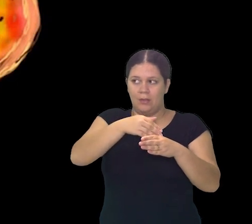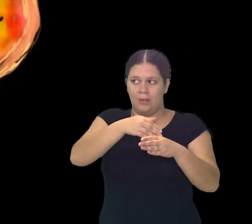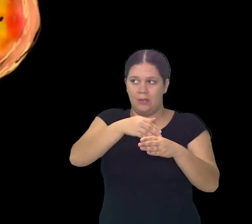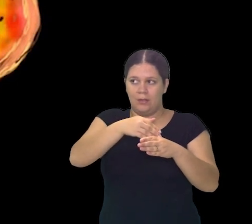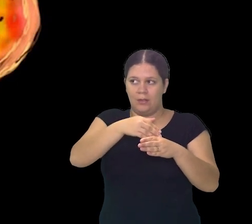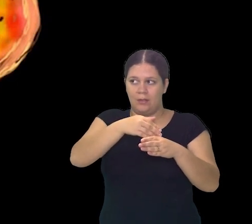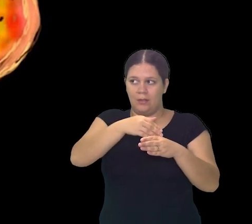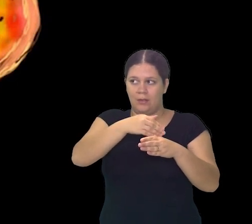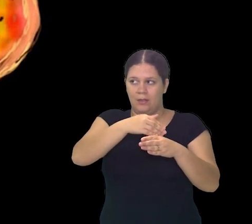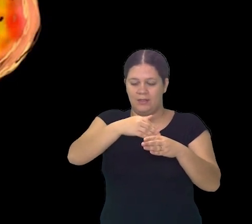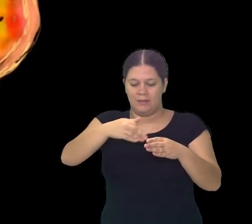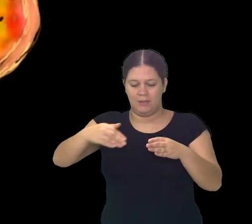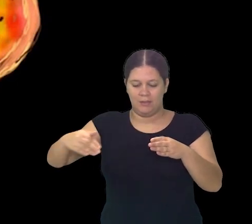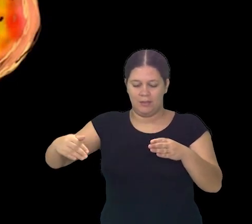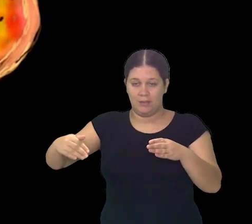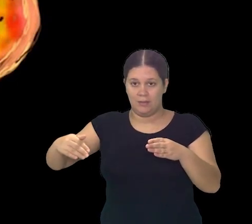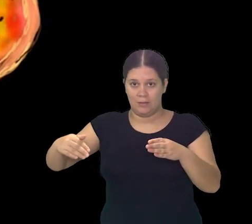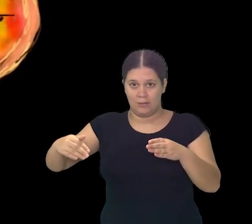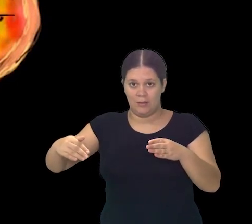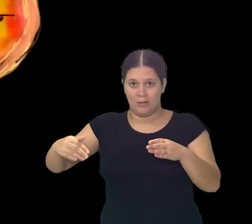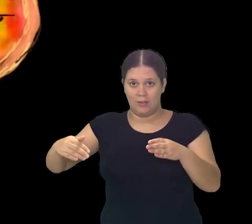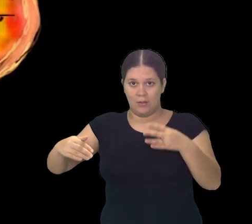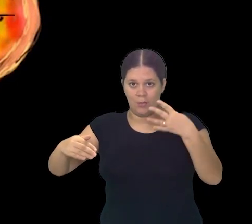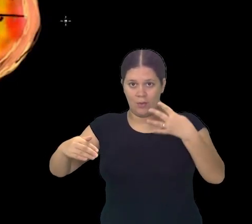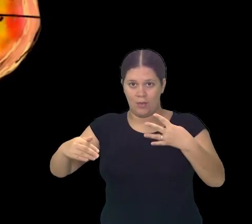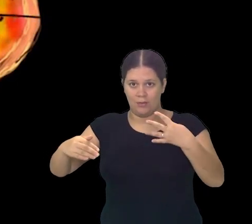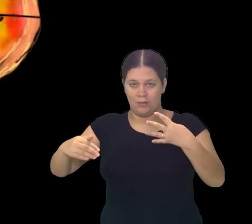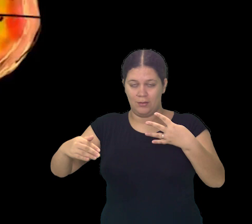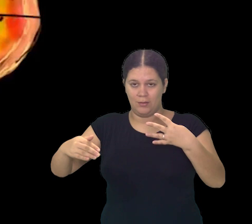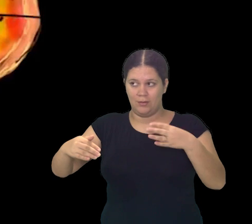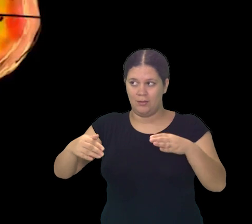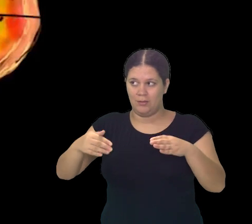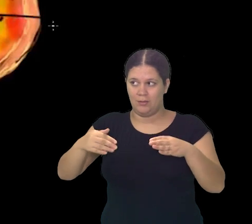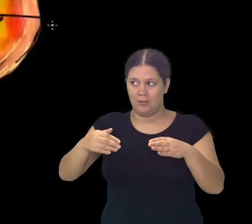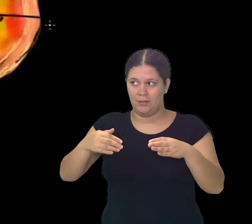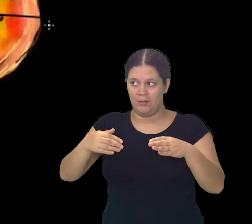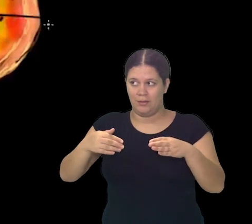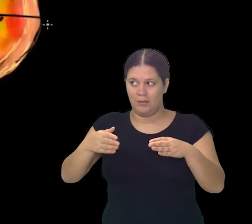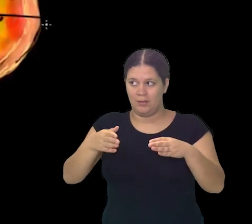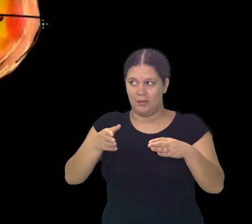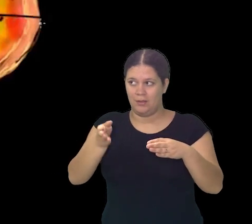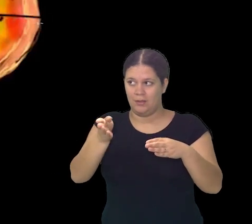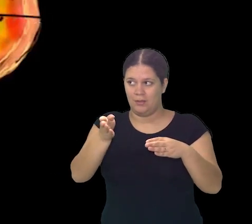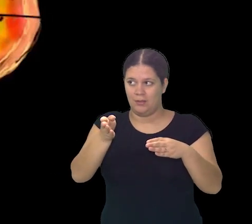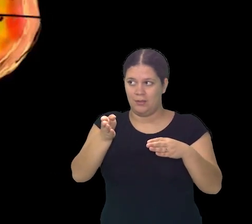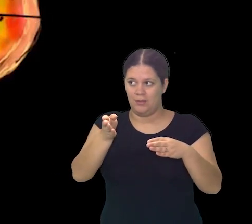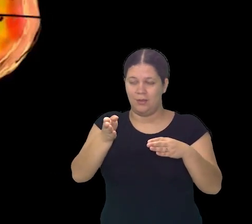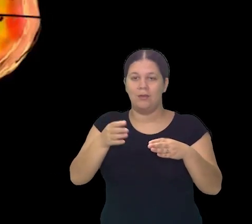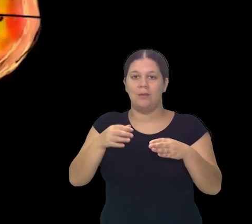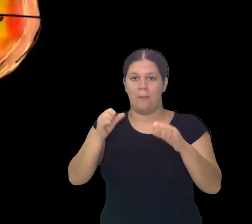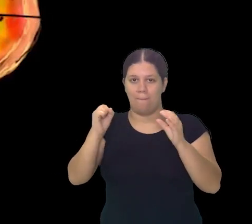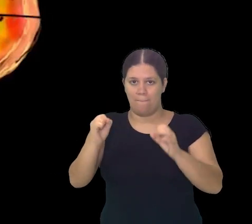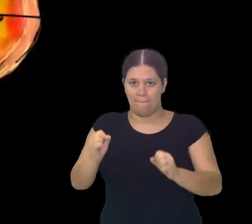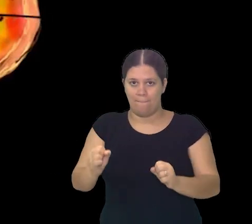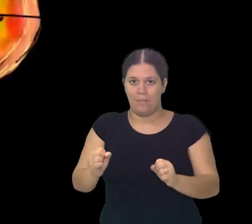pedaços iguais. Corto uma vez assim, tem os 4 pedaços iguais. E então dividir